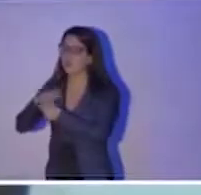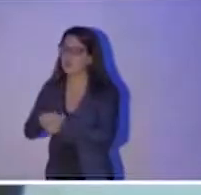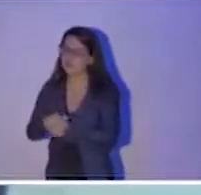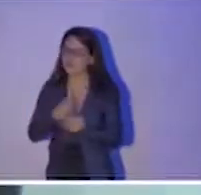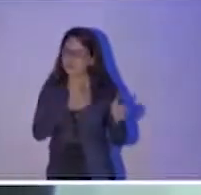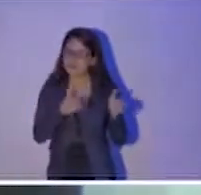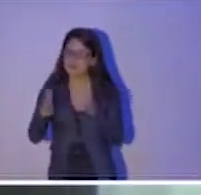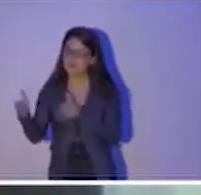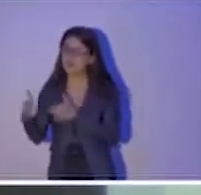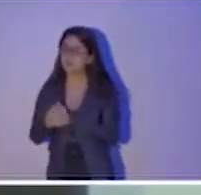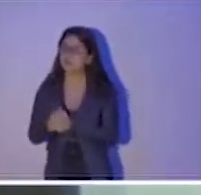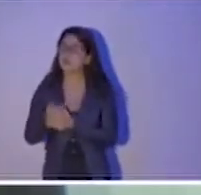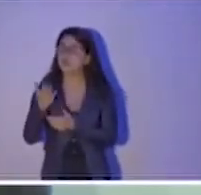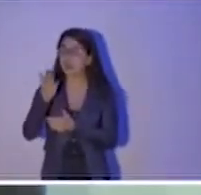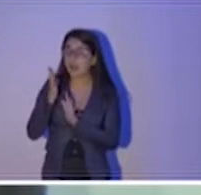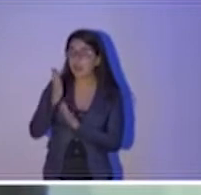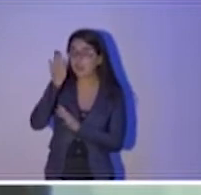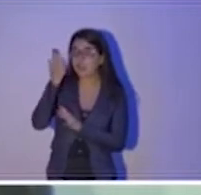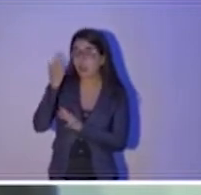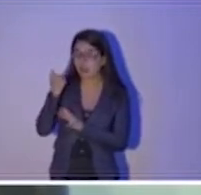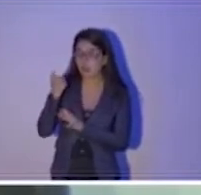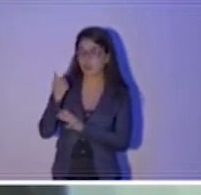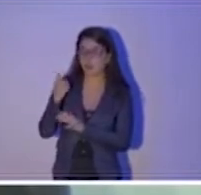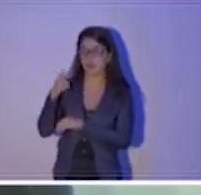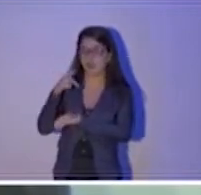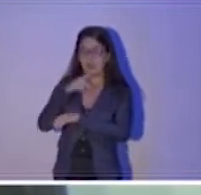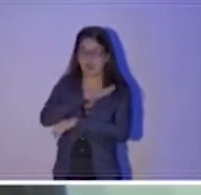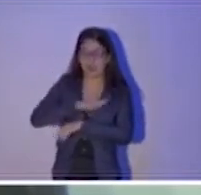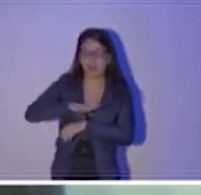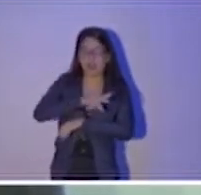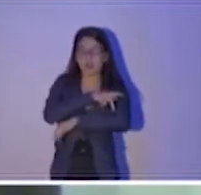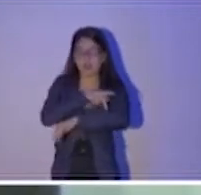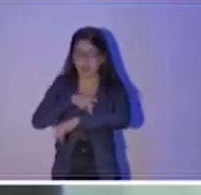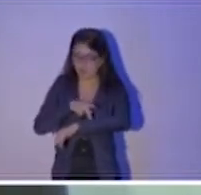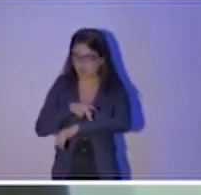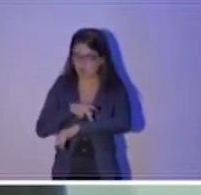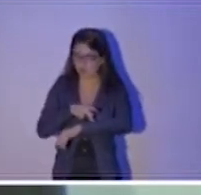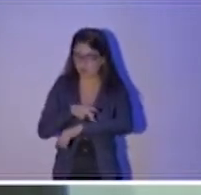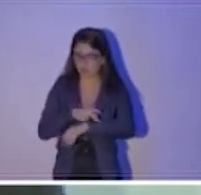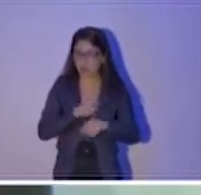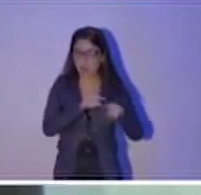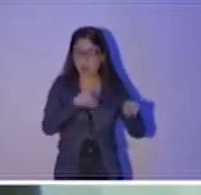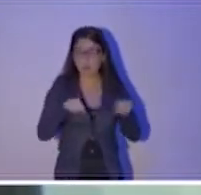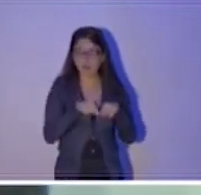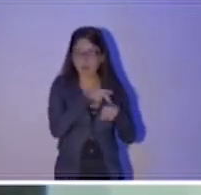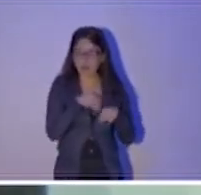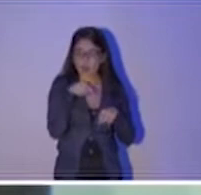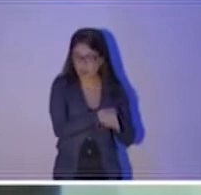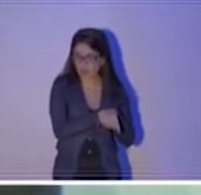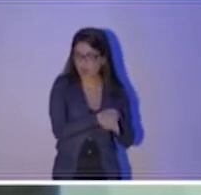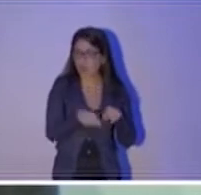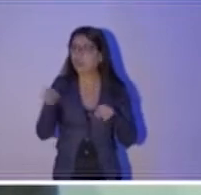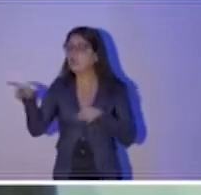para a gente, do ponto de vista pedagógico do professor que está em sala de aula e do ponto de vista do gestor que está olhando para o